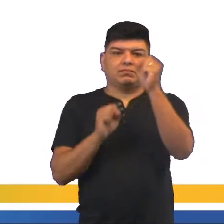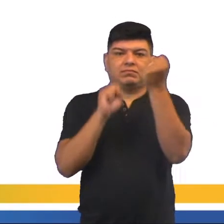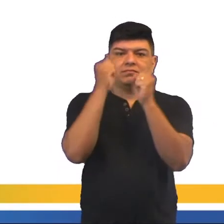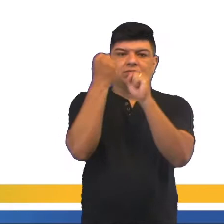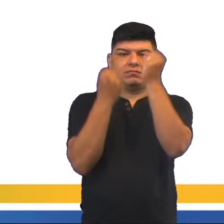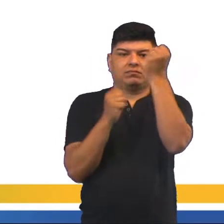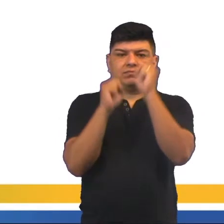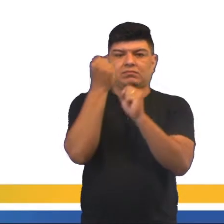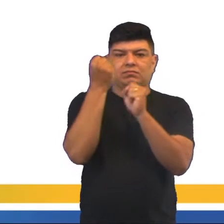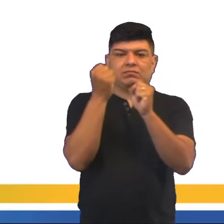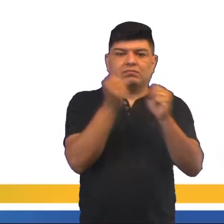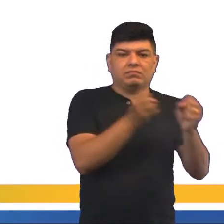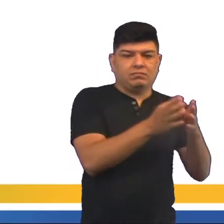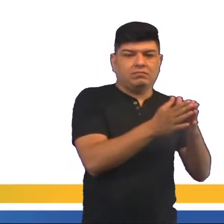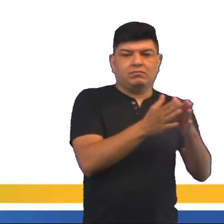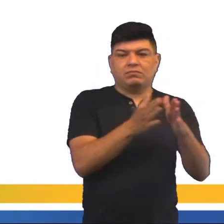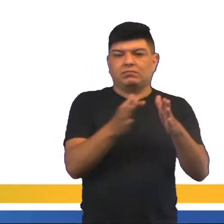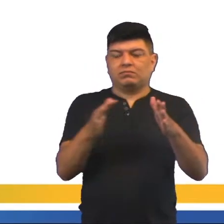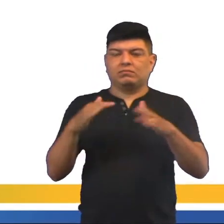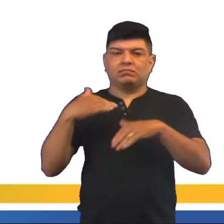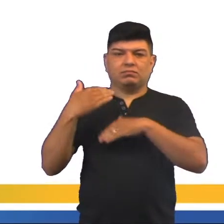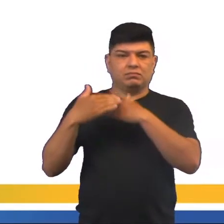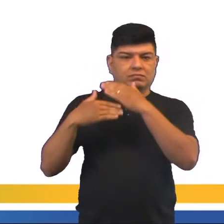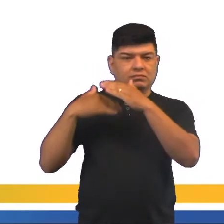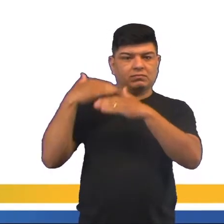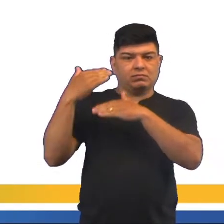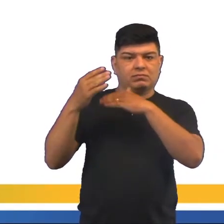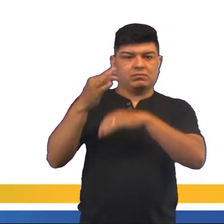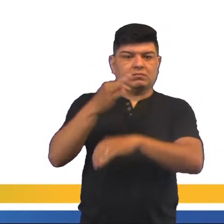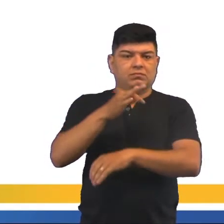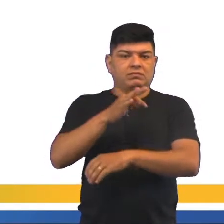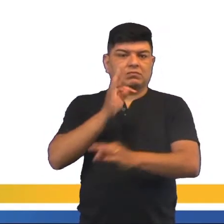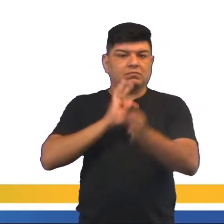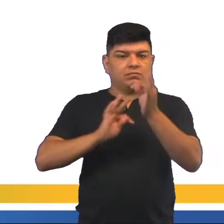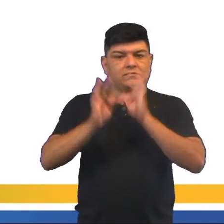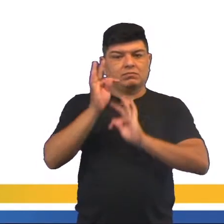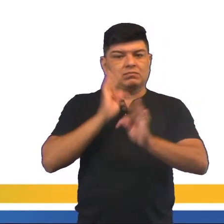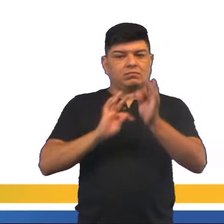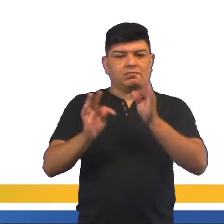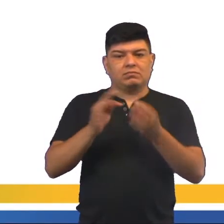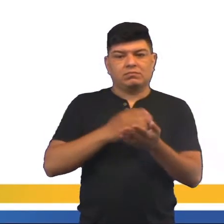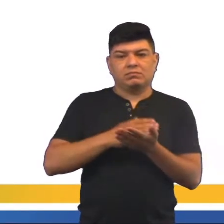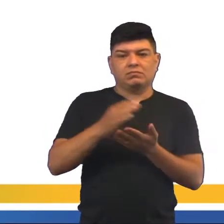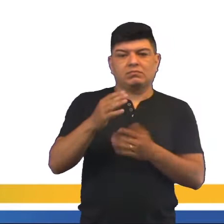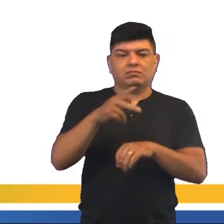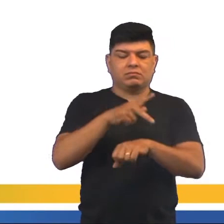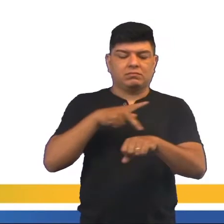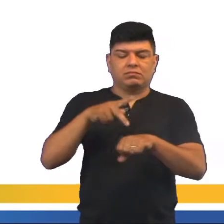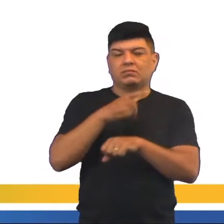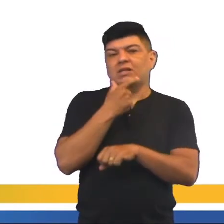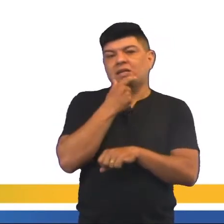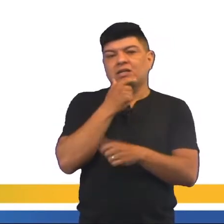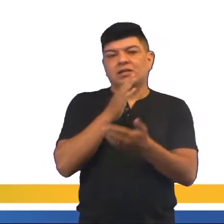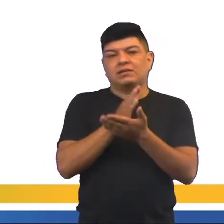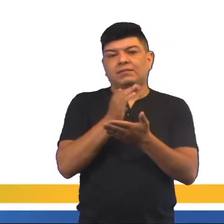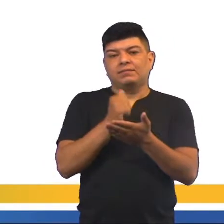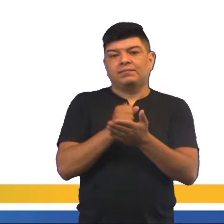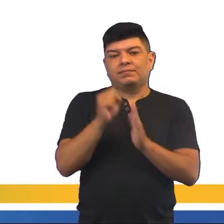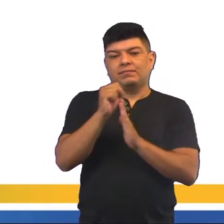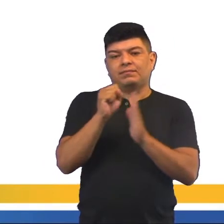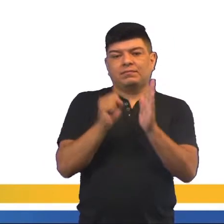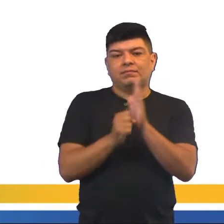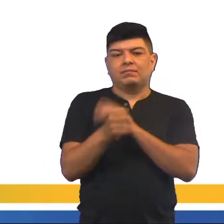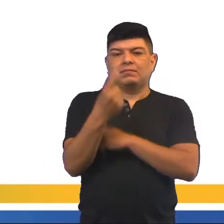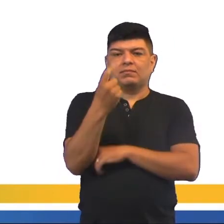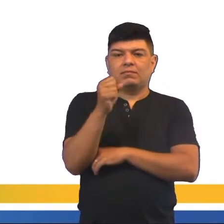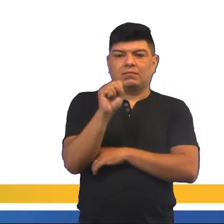A Revolução Industrial foi um período de grande desenvolvimento tecnológico que teve início na Inglaterra a partir da segunda metade do século